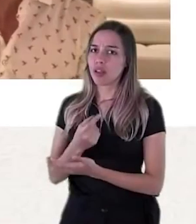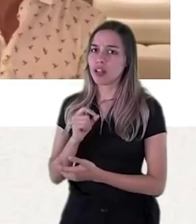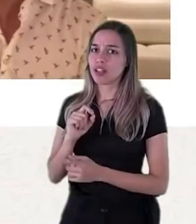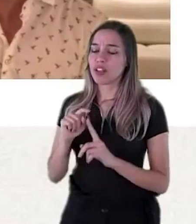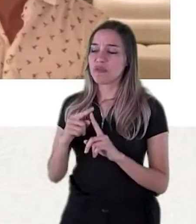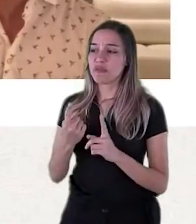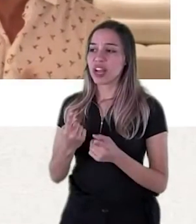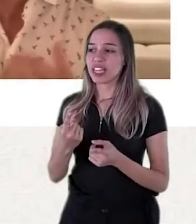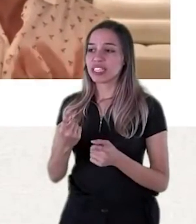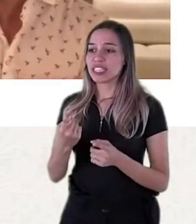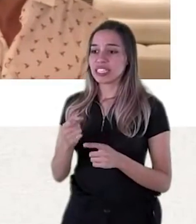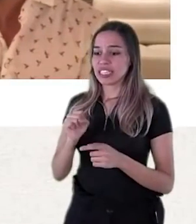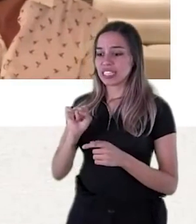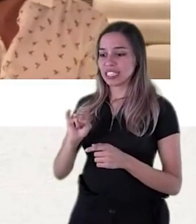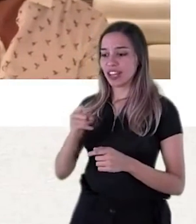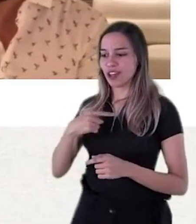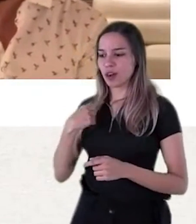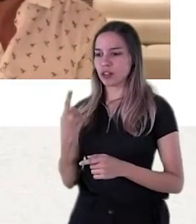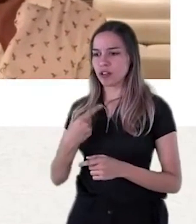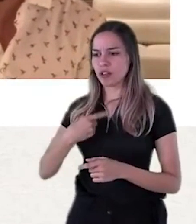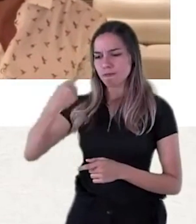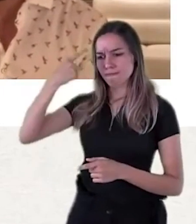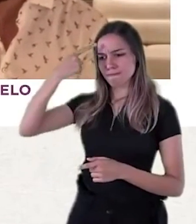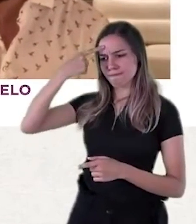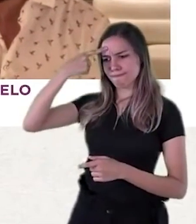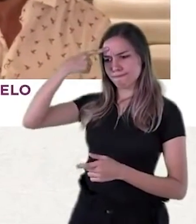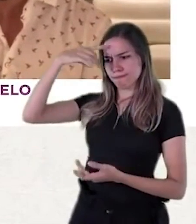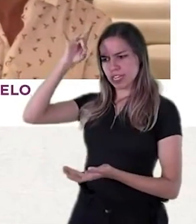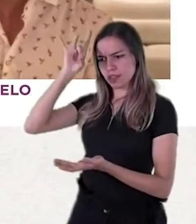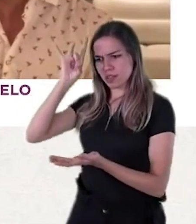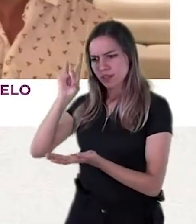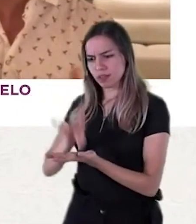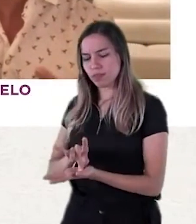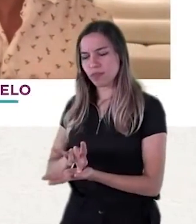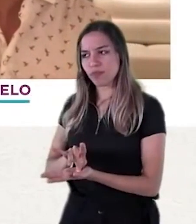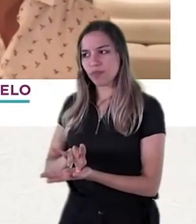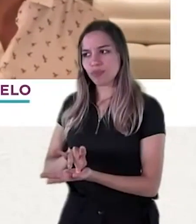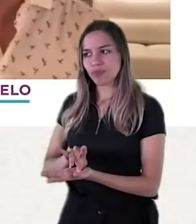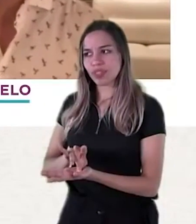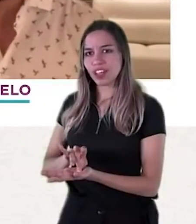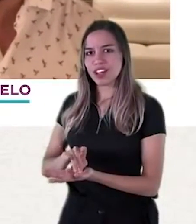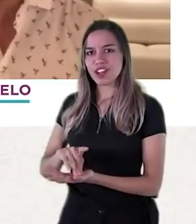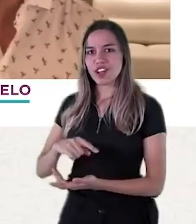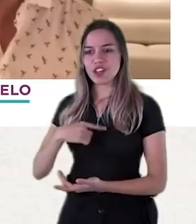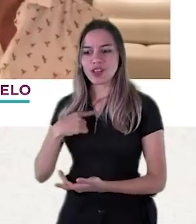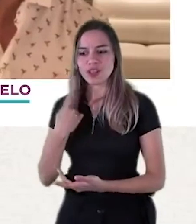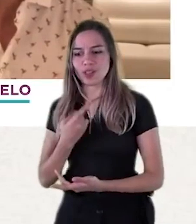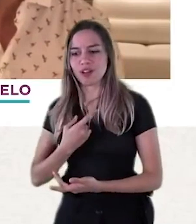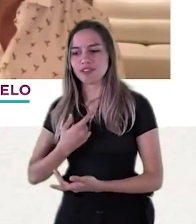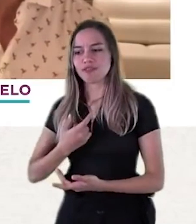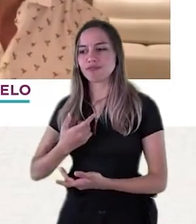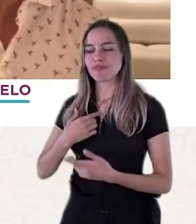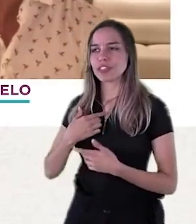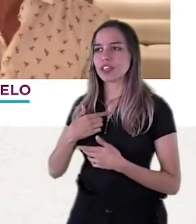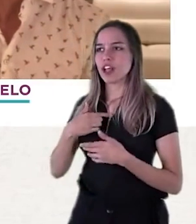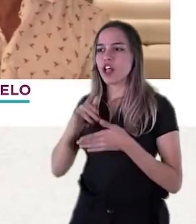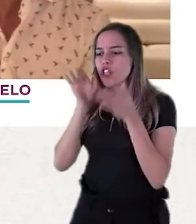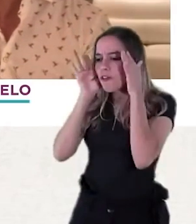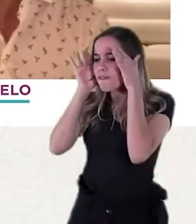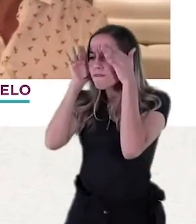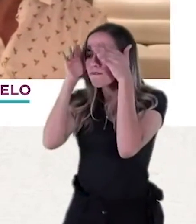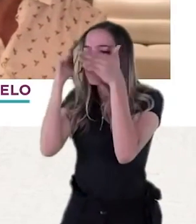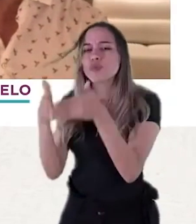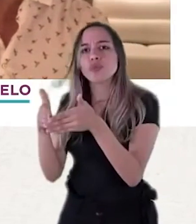de realidade, por mais pura que seja essa realidade, nós ficamos mais inteiros naquilo que a gente oferece ao outro. O